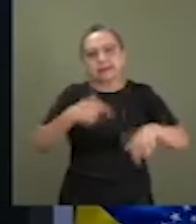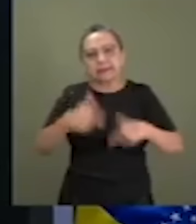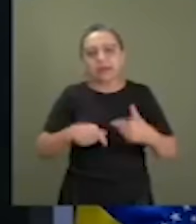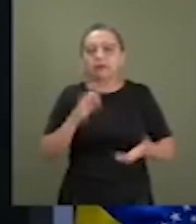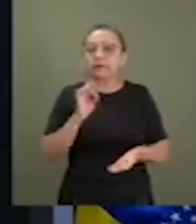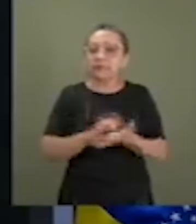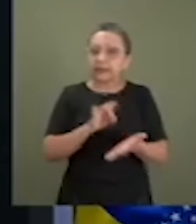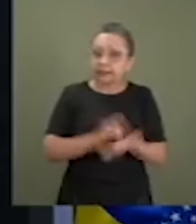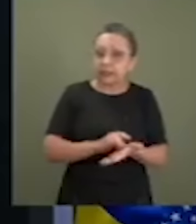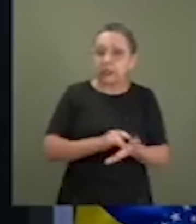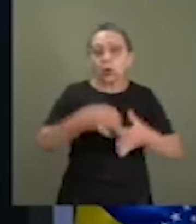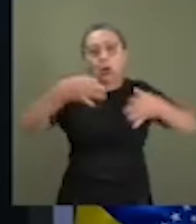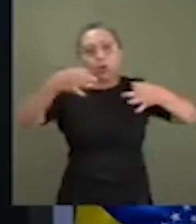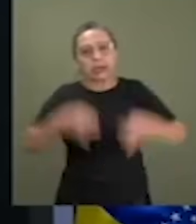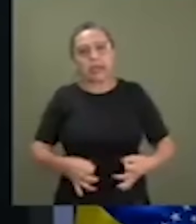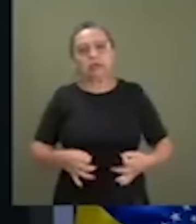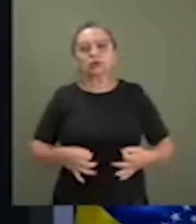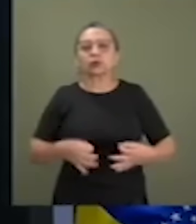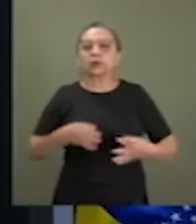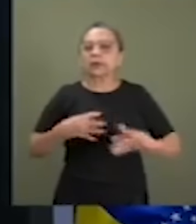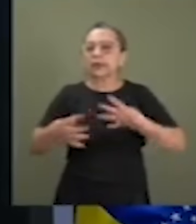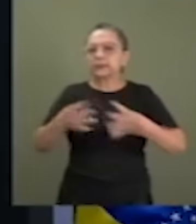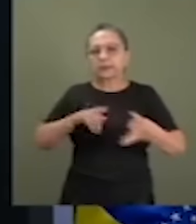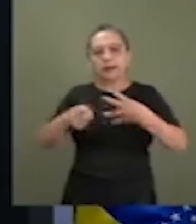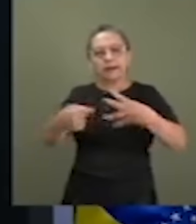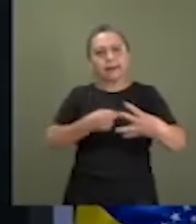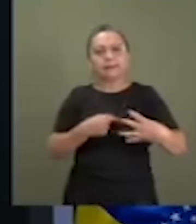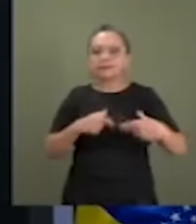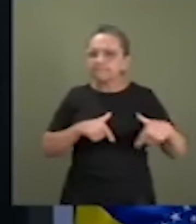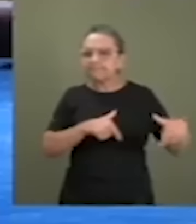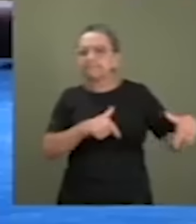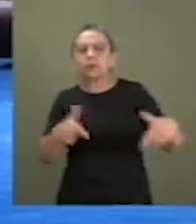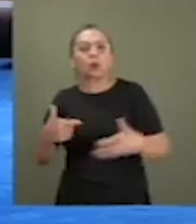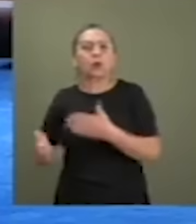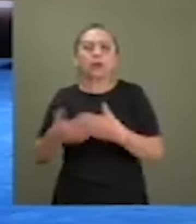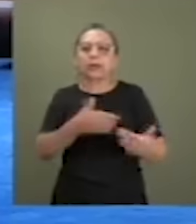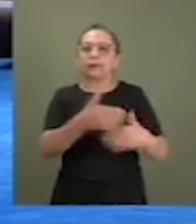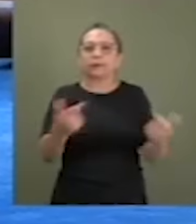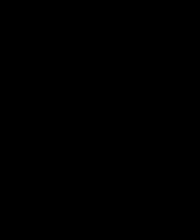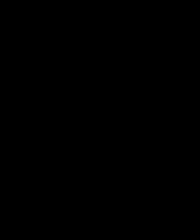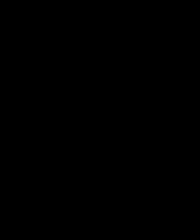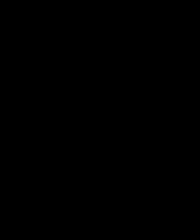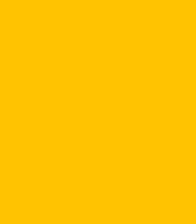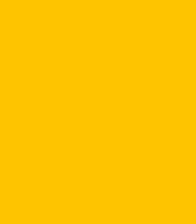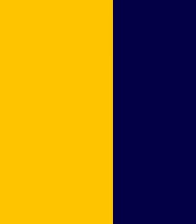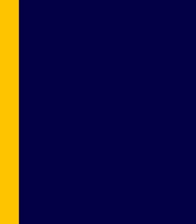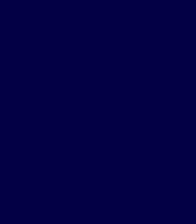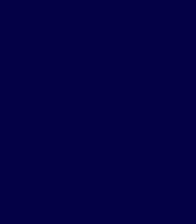verdadeiro, honesto, franco, enfrentando o que tiver que enfrentar. Muito obrigado, senhor presidente.